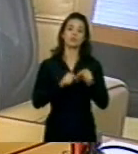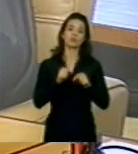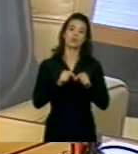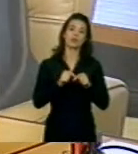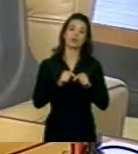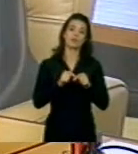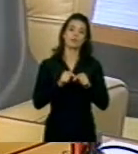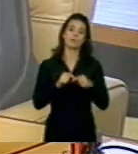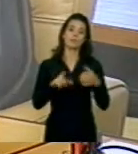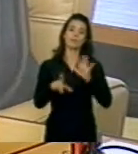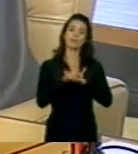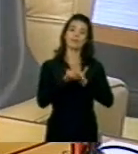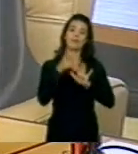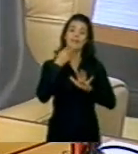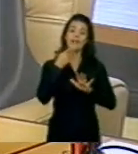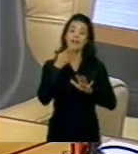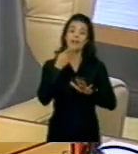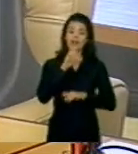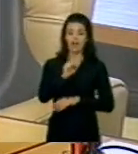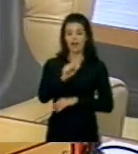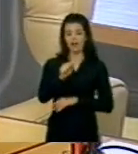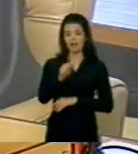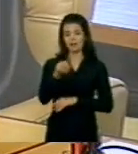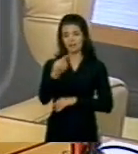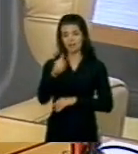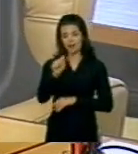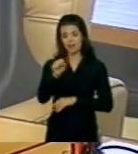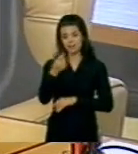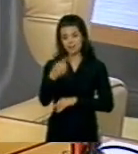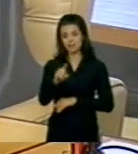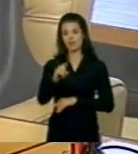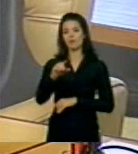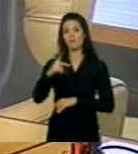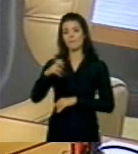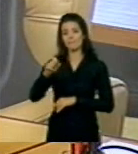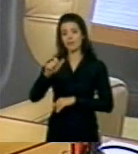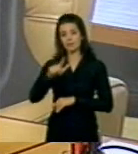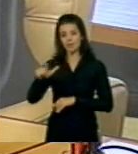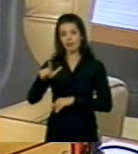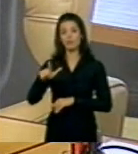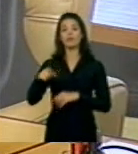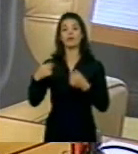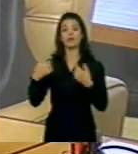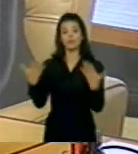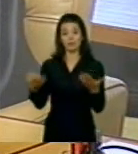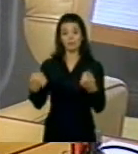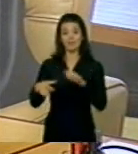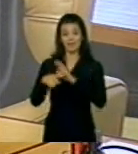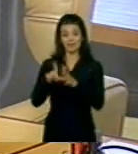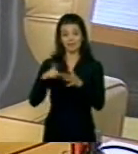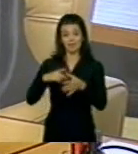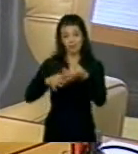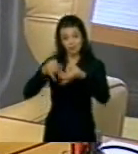ação, penal, portanto, implica na existência de um juízo de admissibilidade